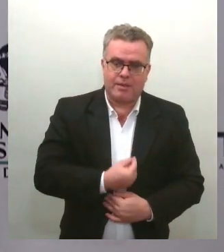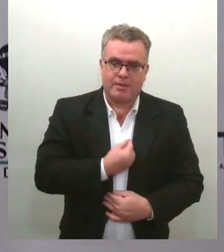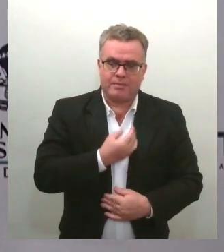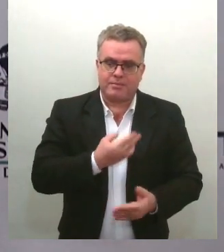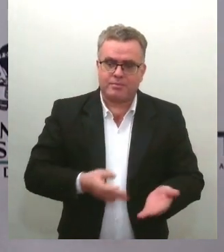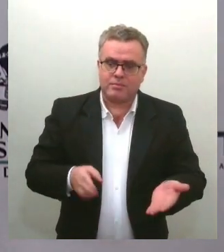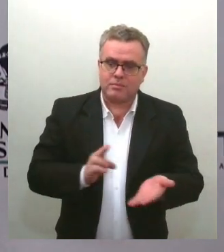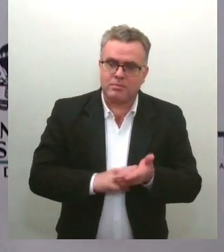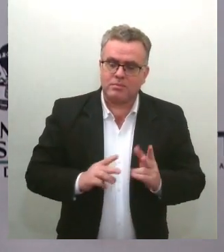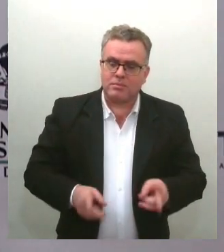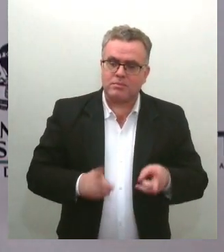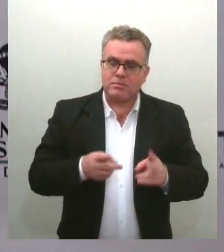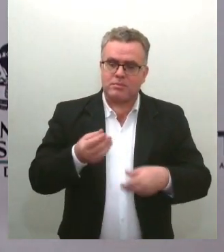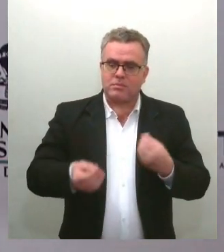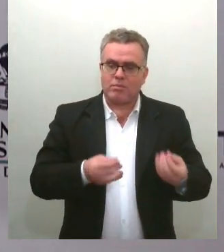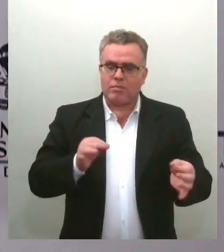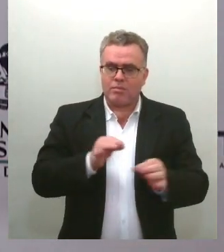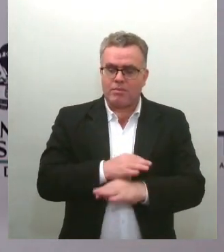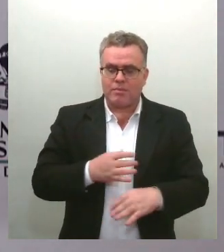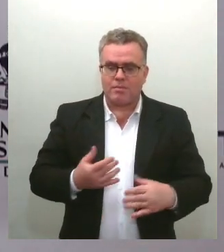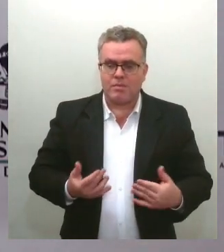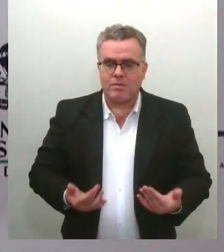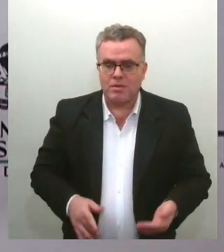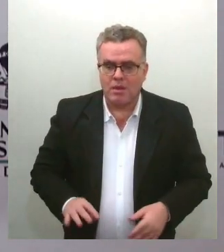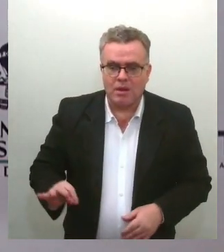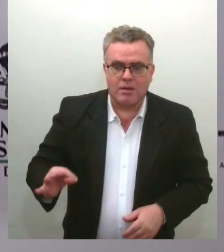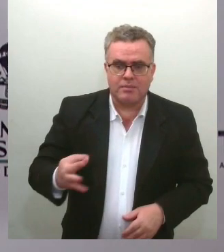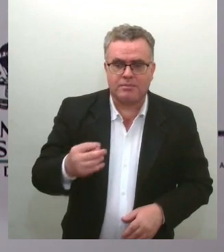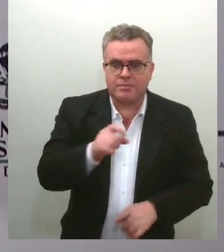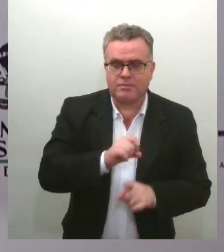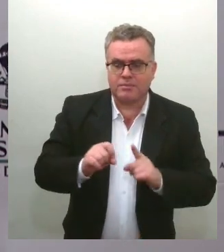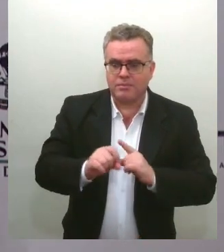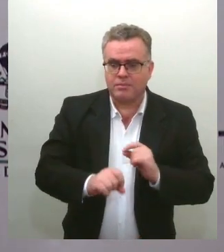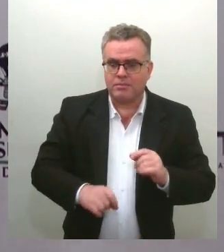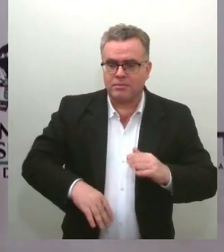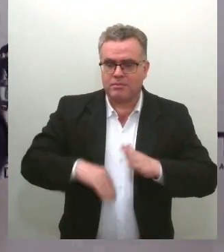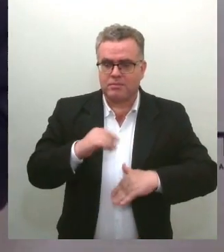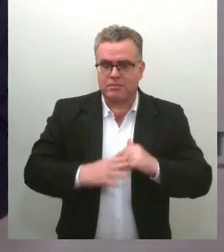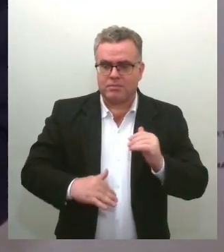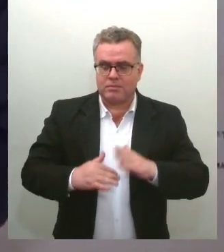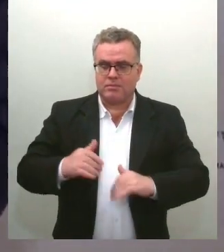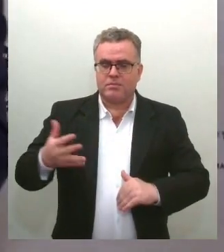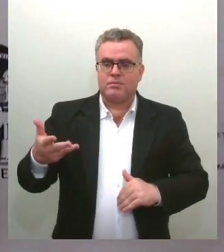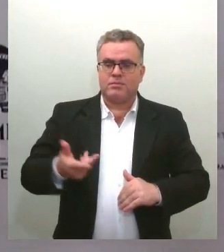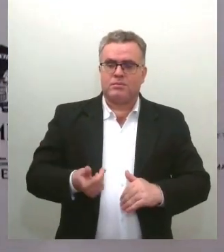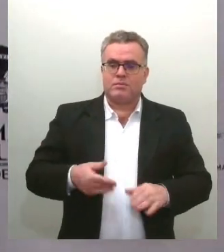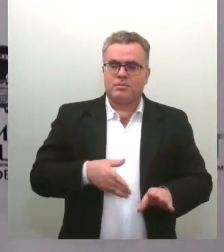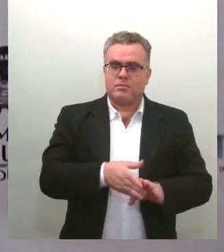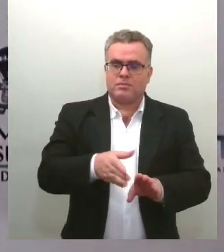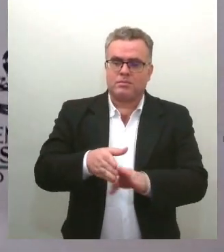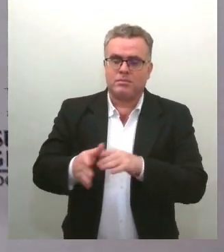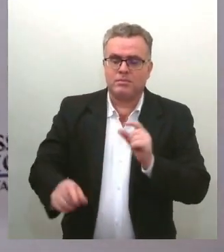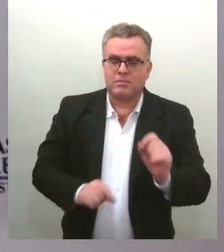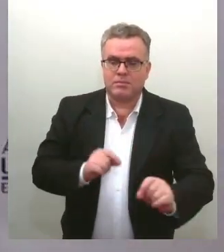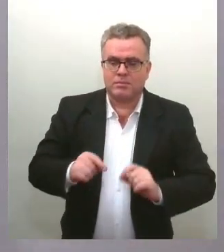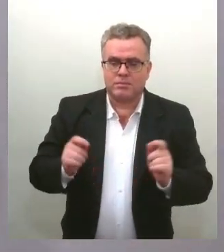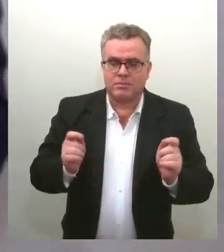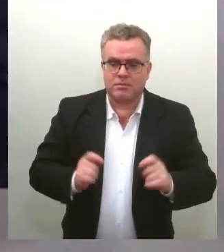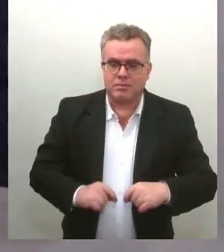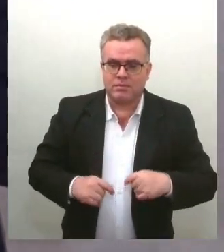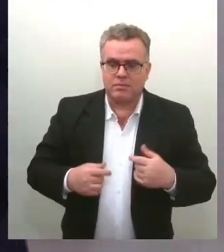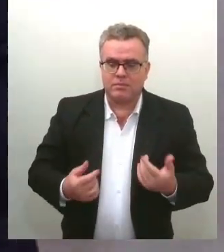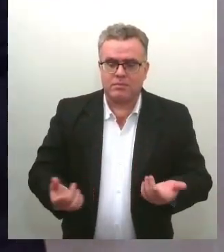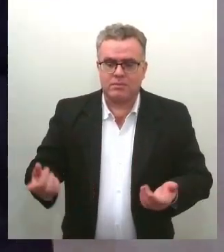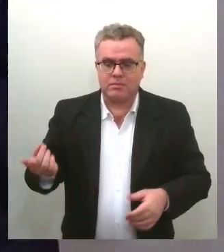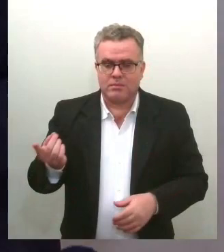a sociedade, dos especialistas que aqui estiveram. E quem também fez uso, na verdade, como única oradora num